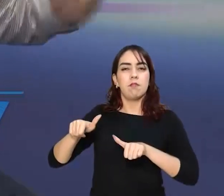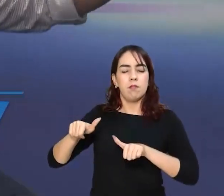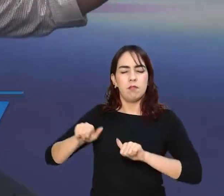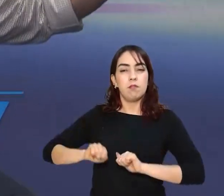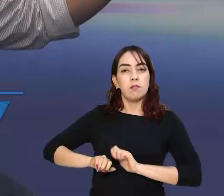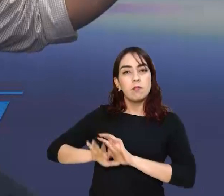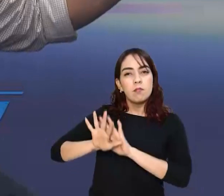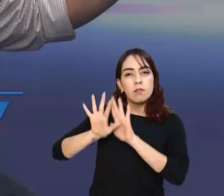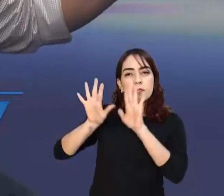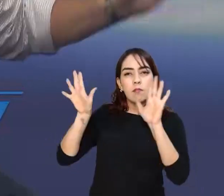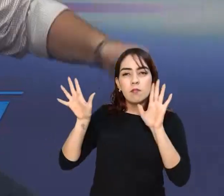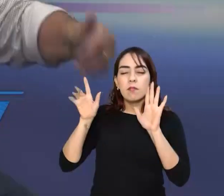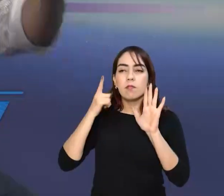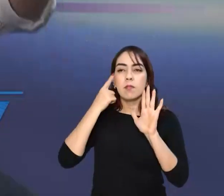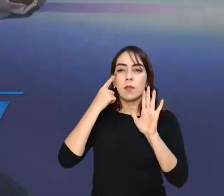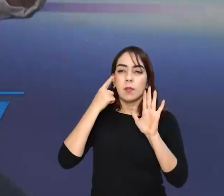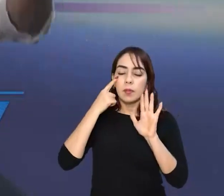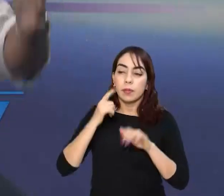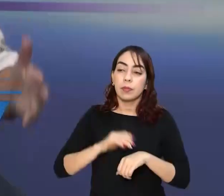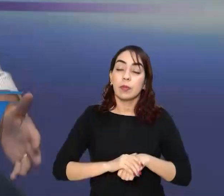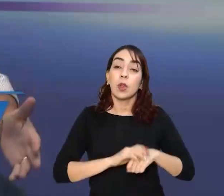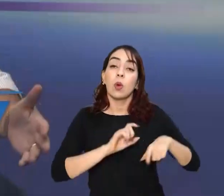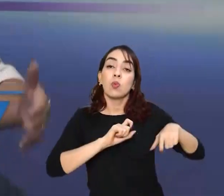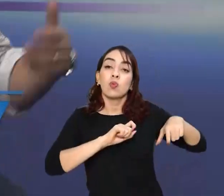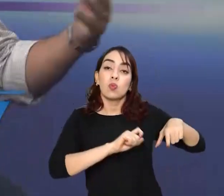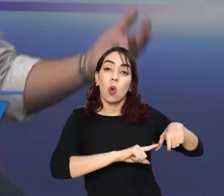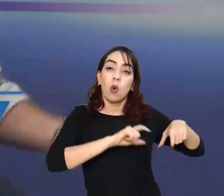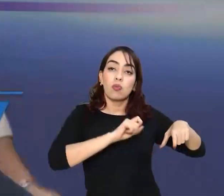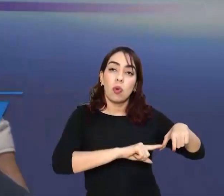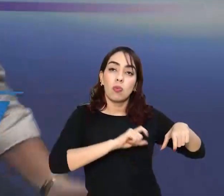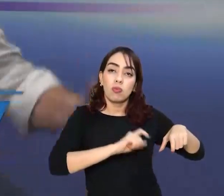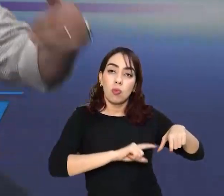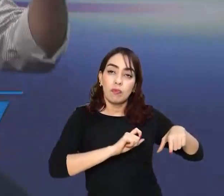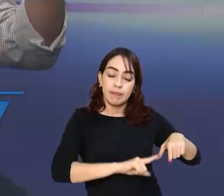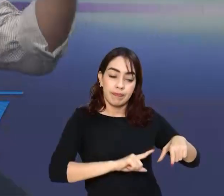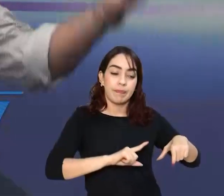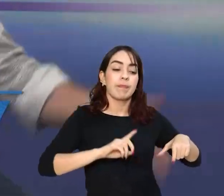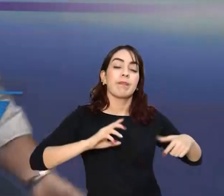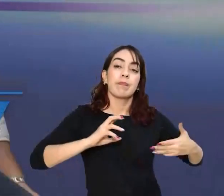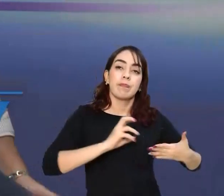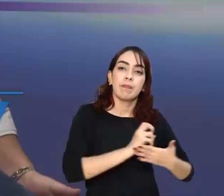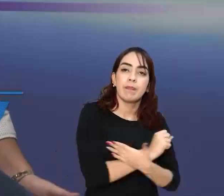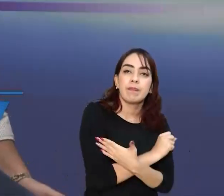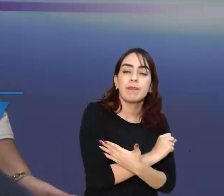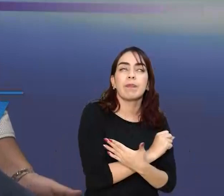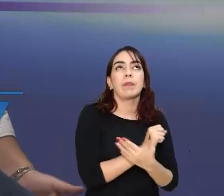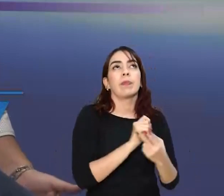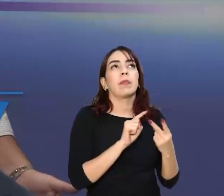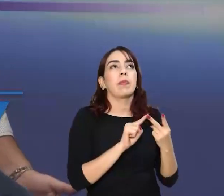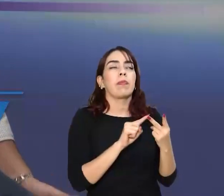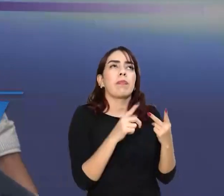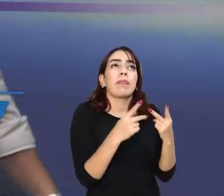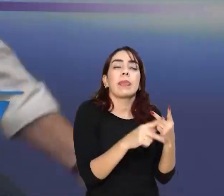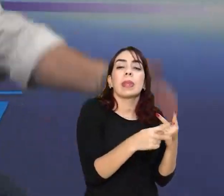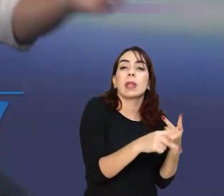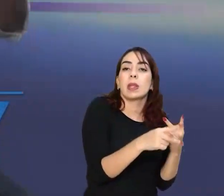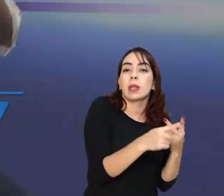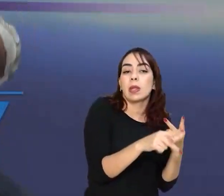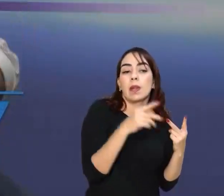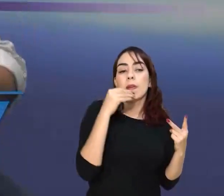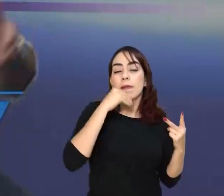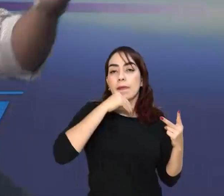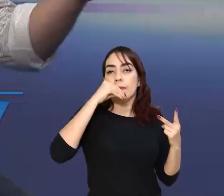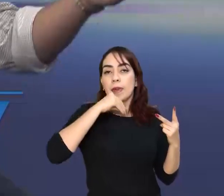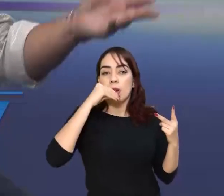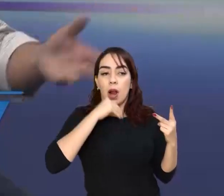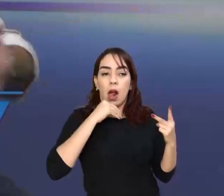perdendo um caminhão de gols. Ele ganhou do Sport lá, ganhou a Copa do Nordeste, o Sport perdeu um monte de gols no segundo tempo. O